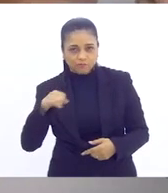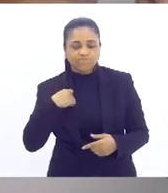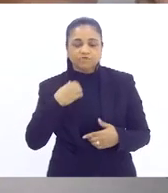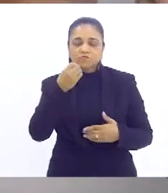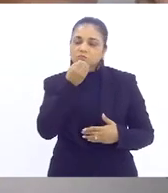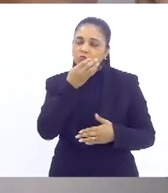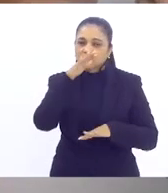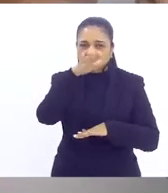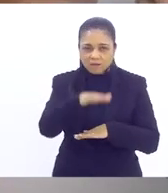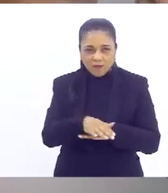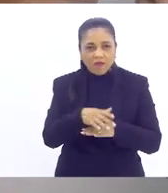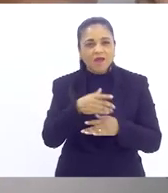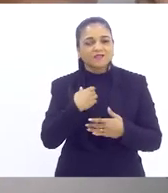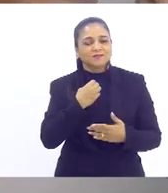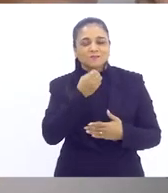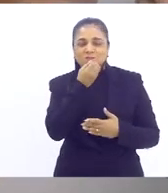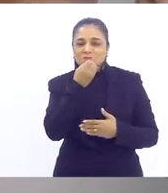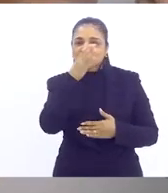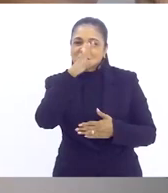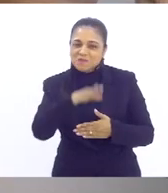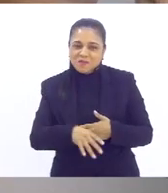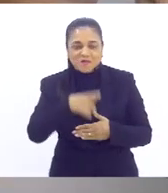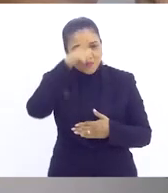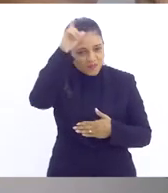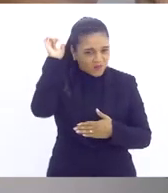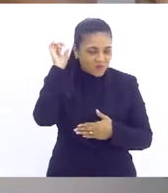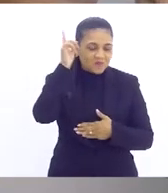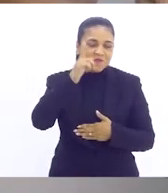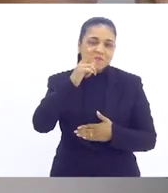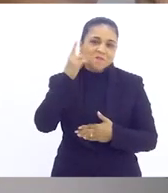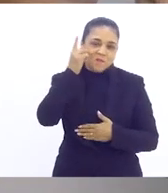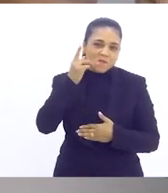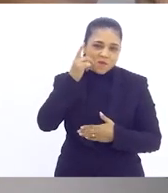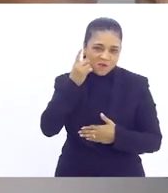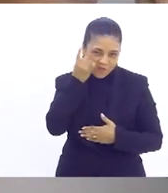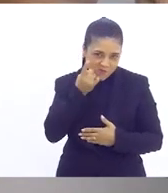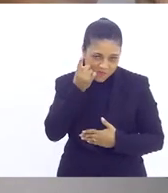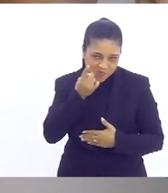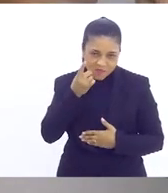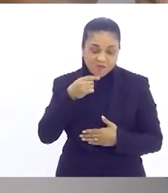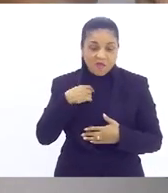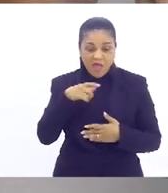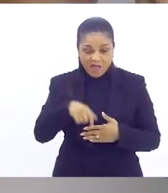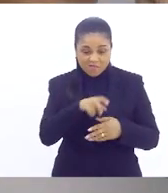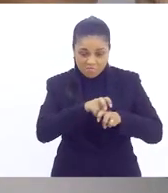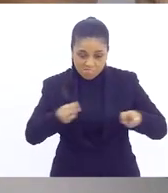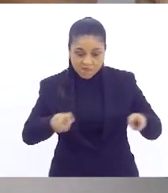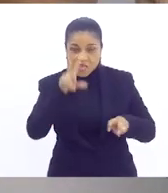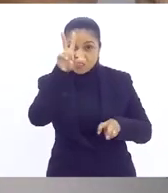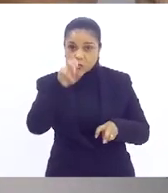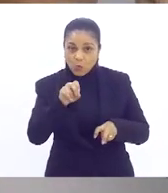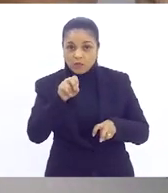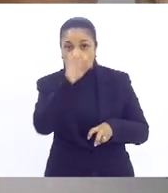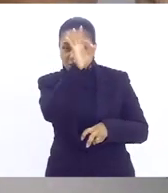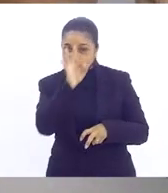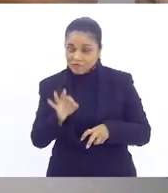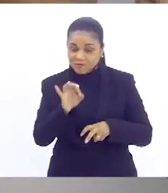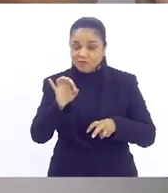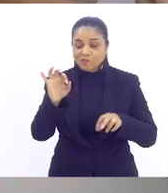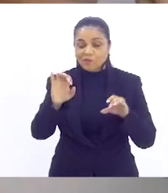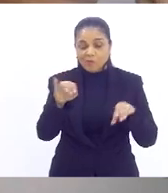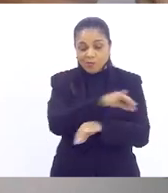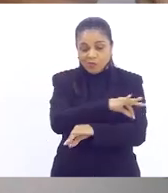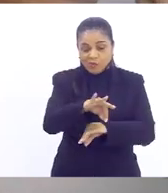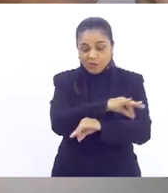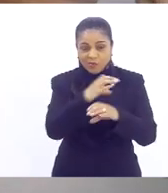Paulo Aqui Nós Temos nessa mesa aqui 50% dos Engenheiros da alerj